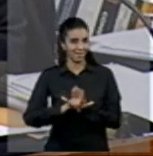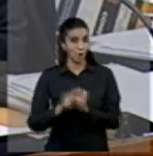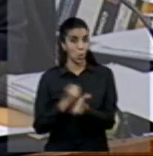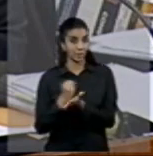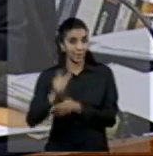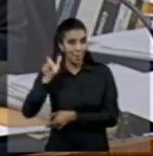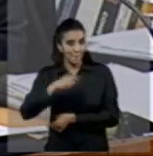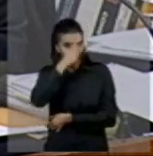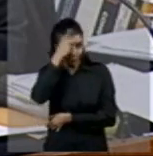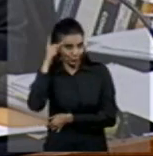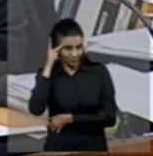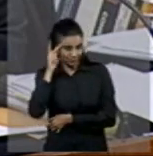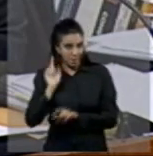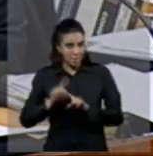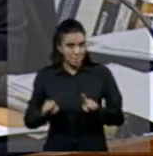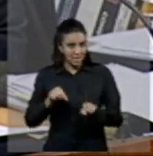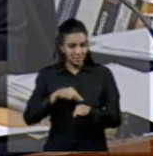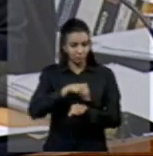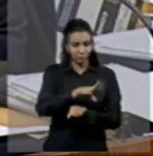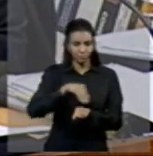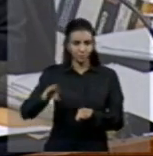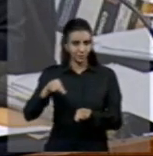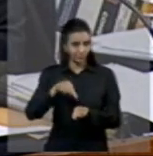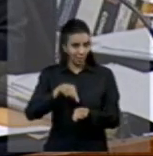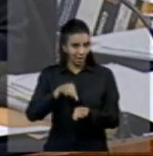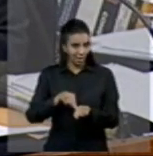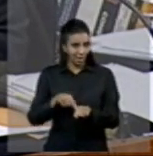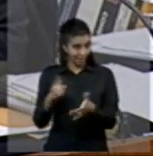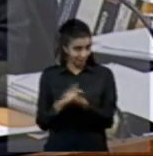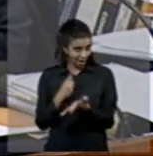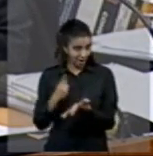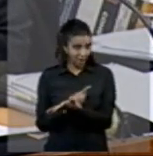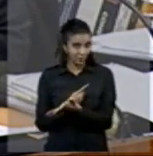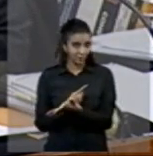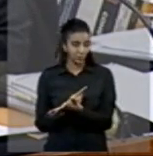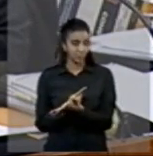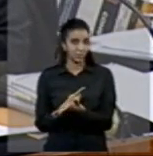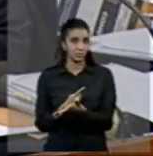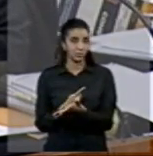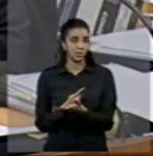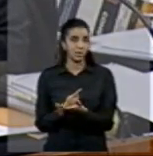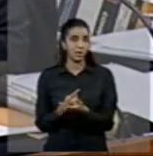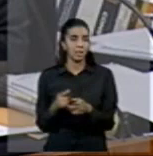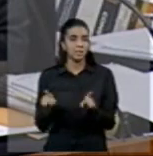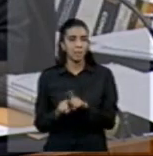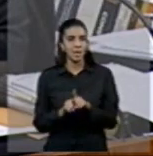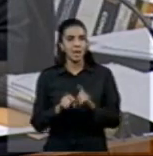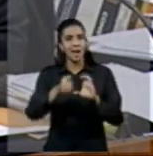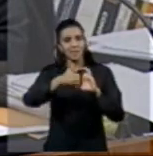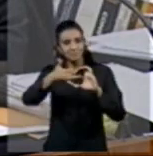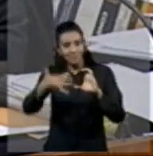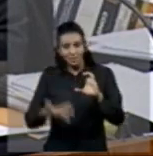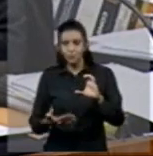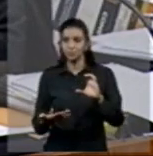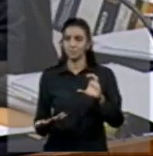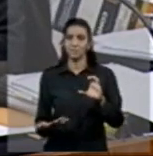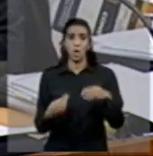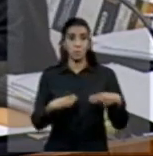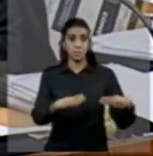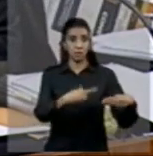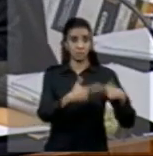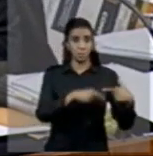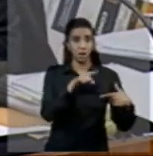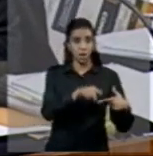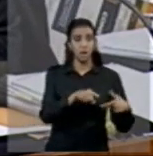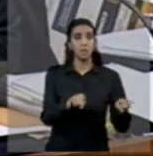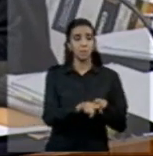Mas essa intermediação ilícita de mão de obra, e a caracterização também é do próprio Ministério Público do Trabalho e